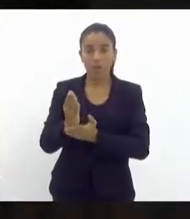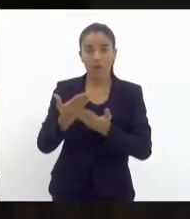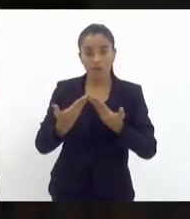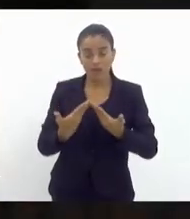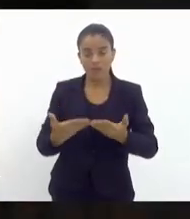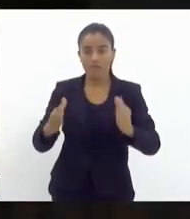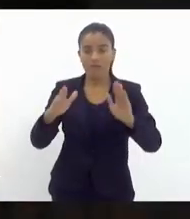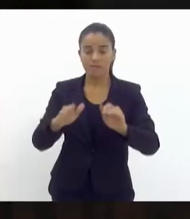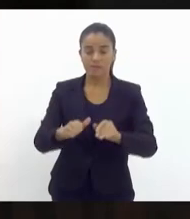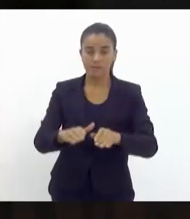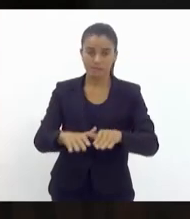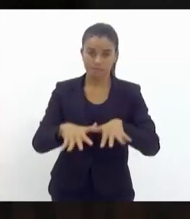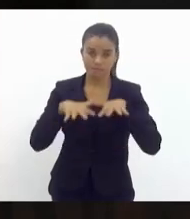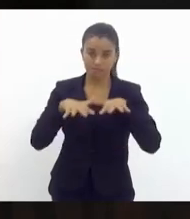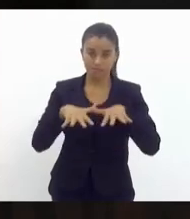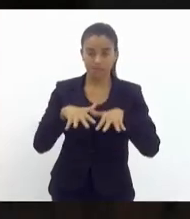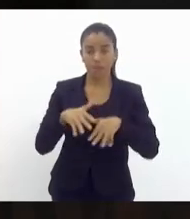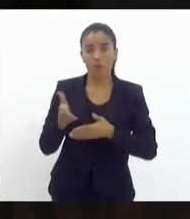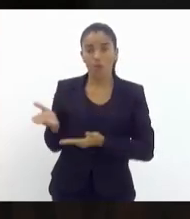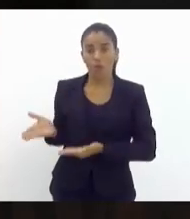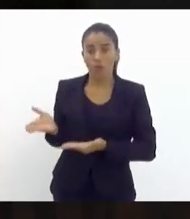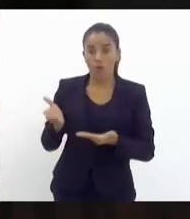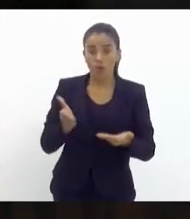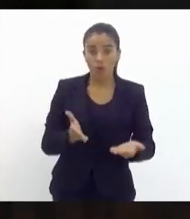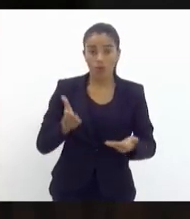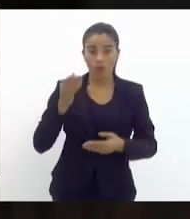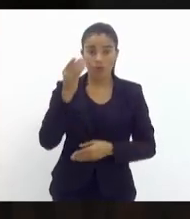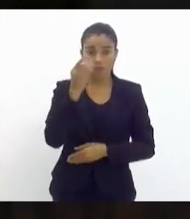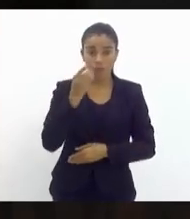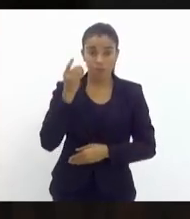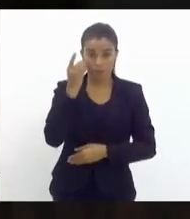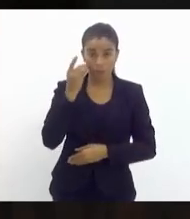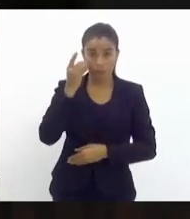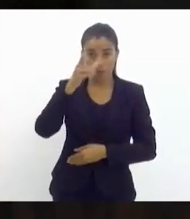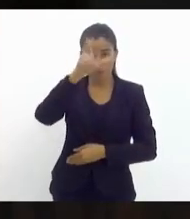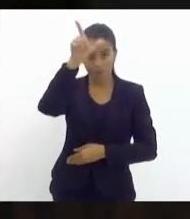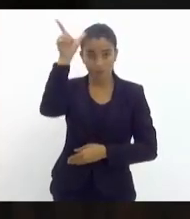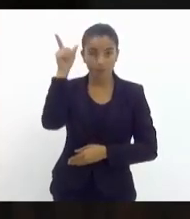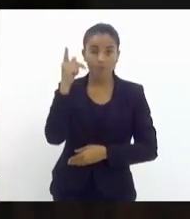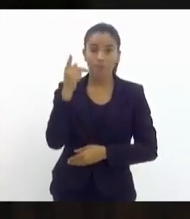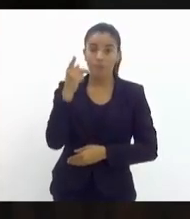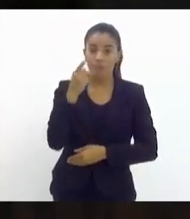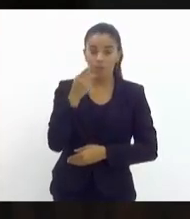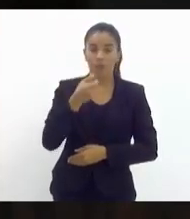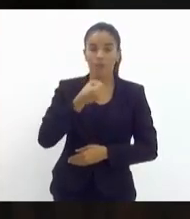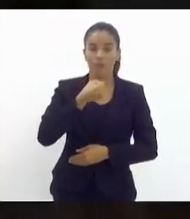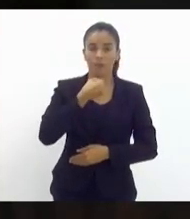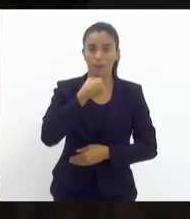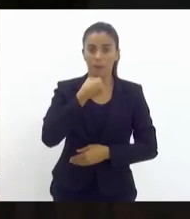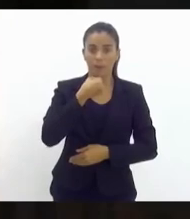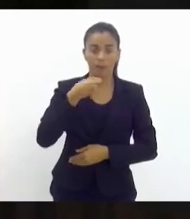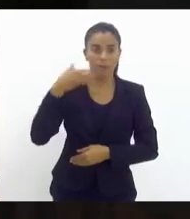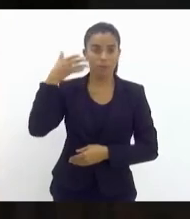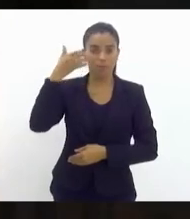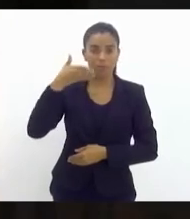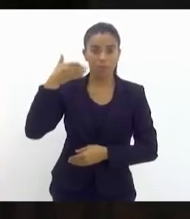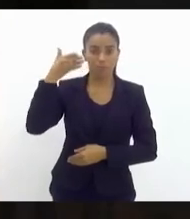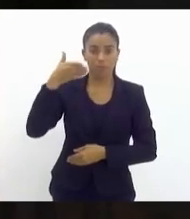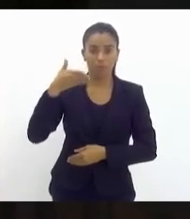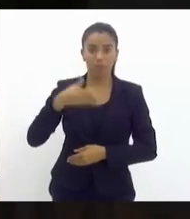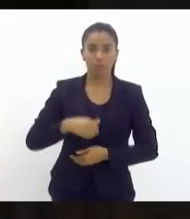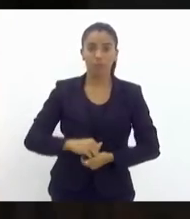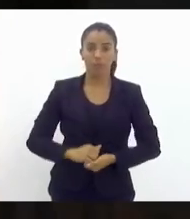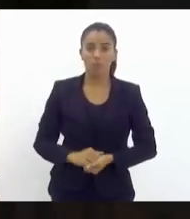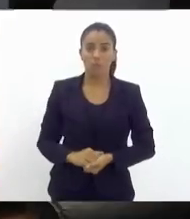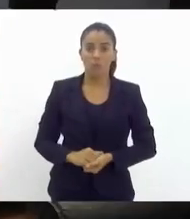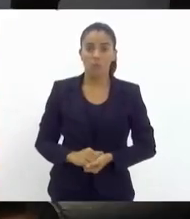Inicial convido o Deputado Luiz Paulo para fazer o uso da Tribuna